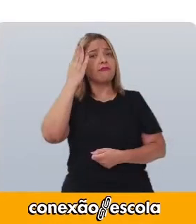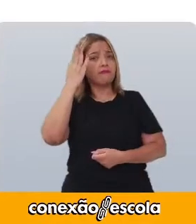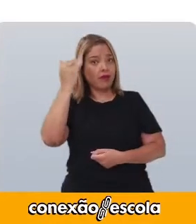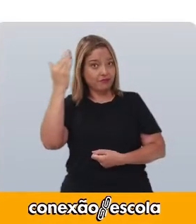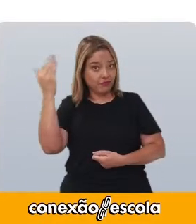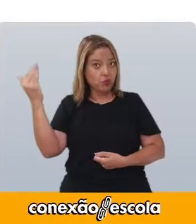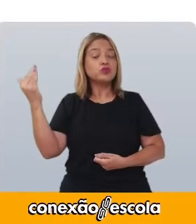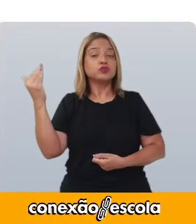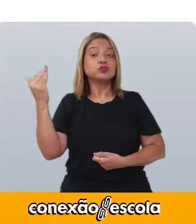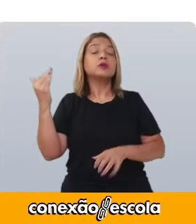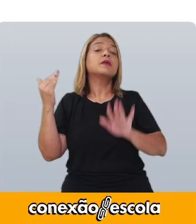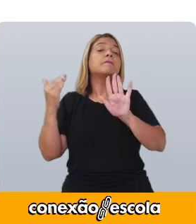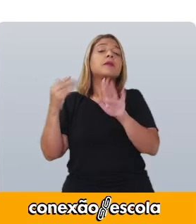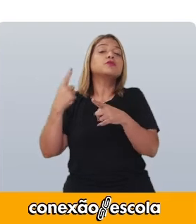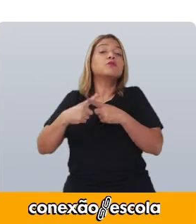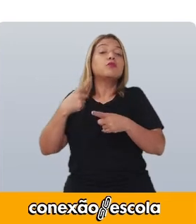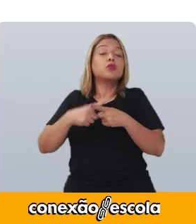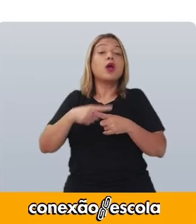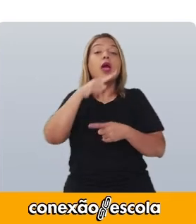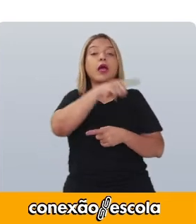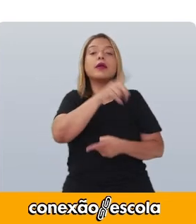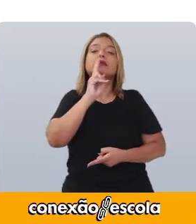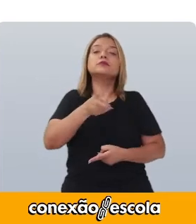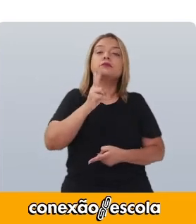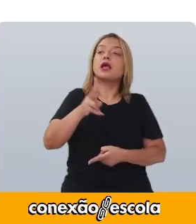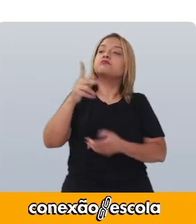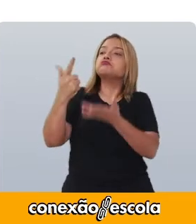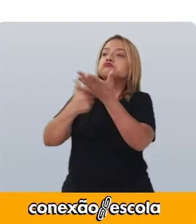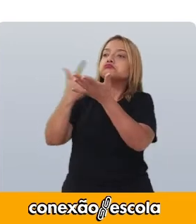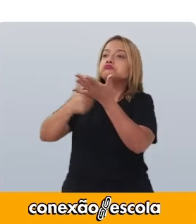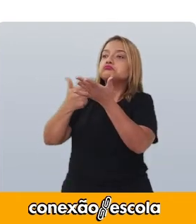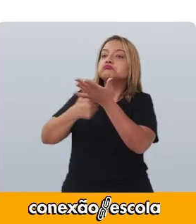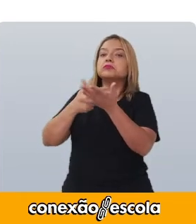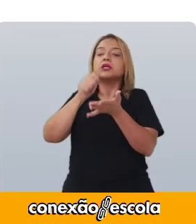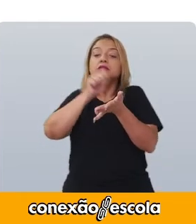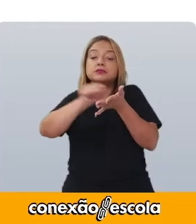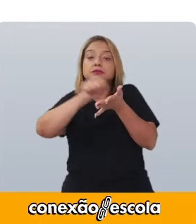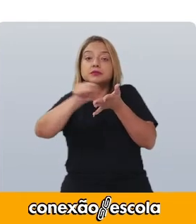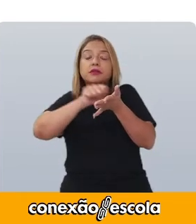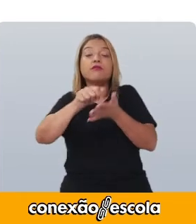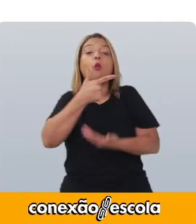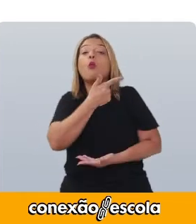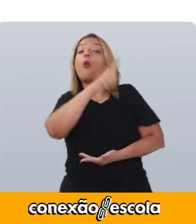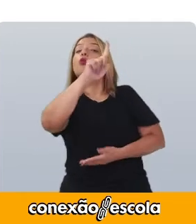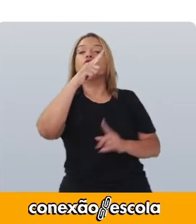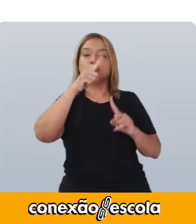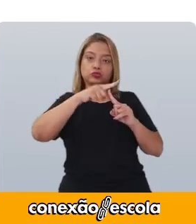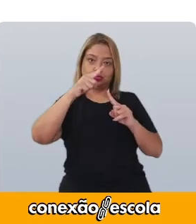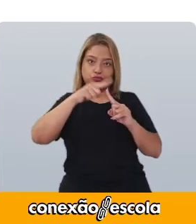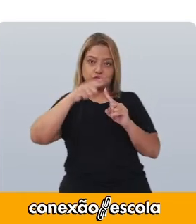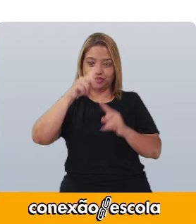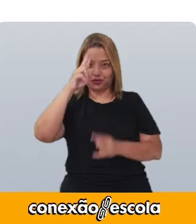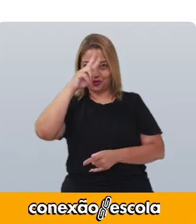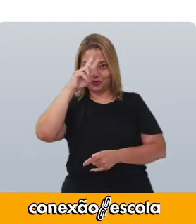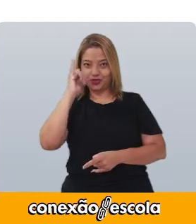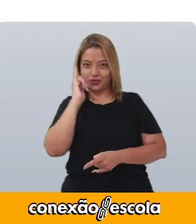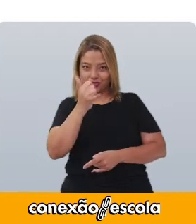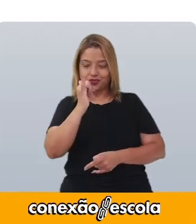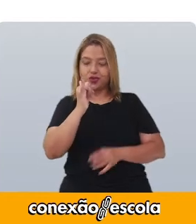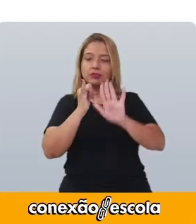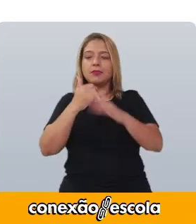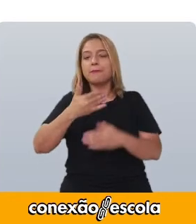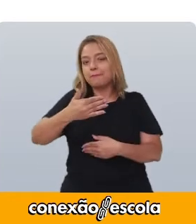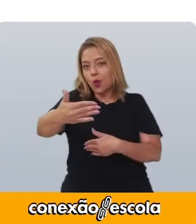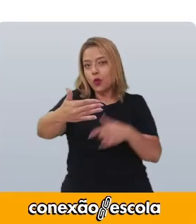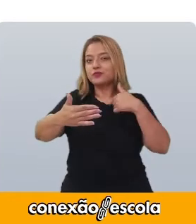mas porque ele reescrevia outro tipo de história, que nós, em uma próxima aula, nós